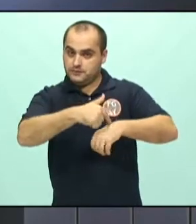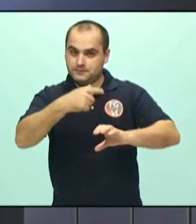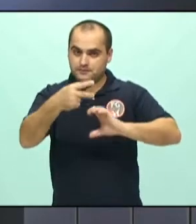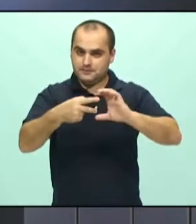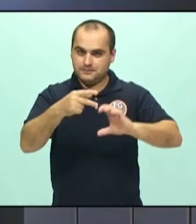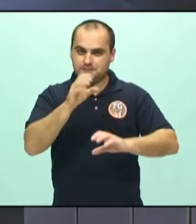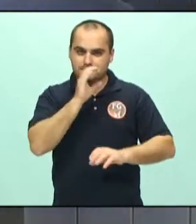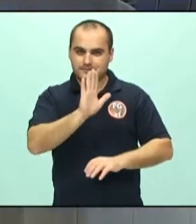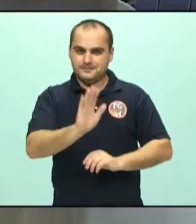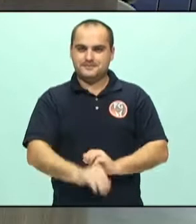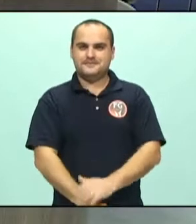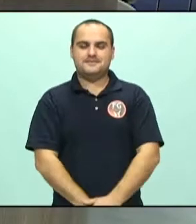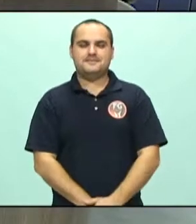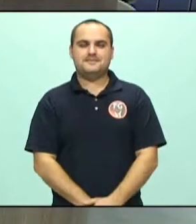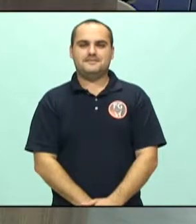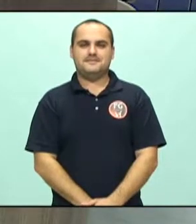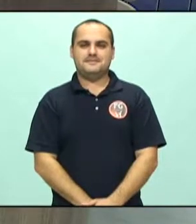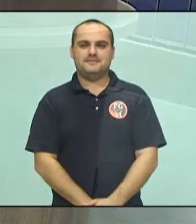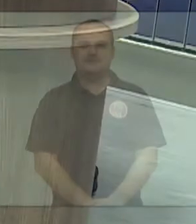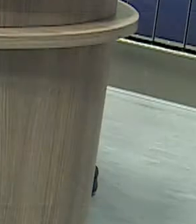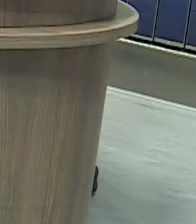Aberta.